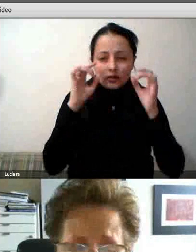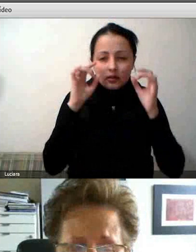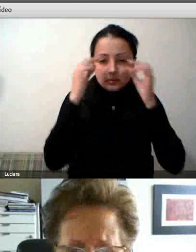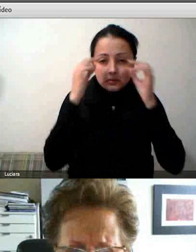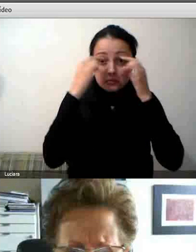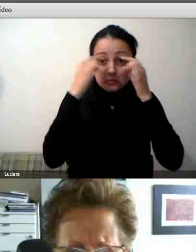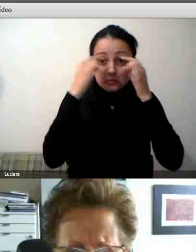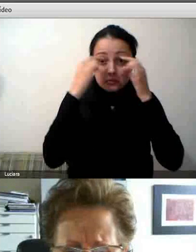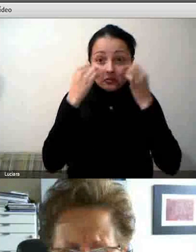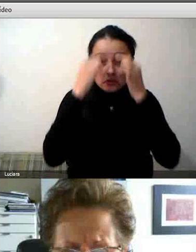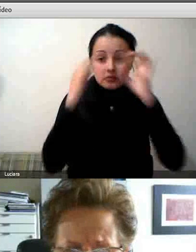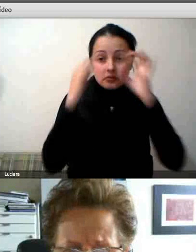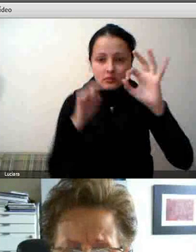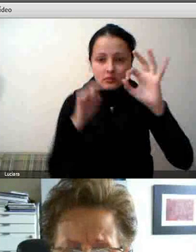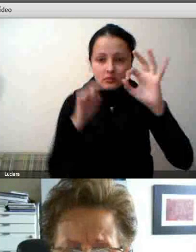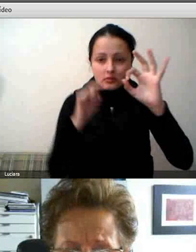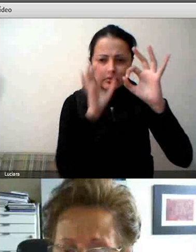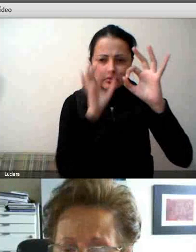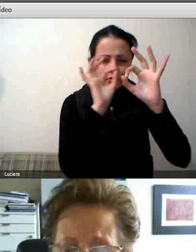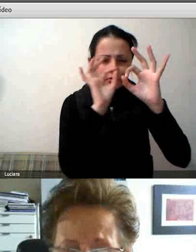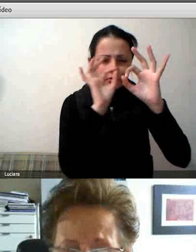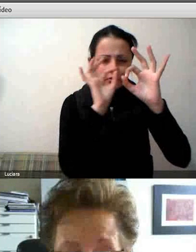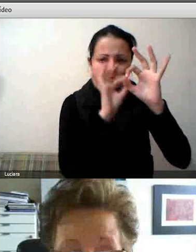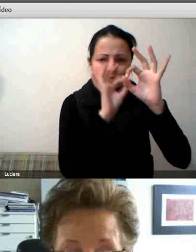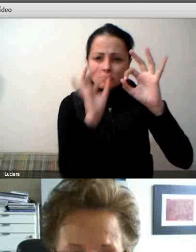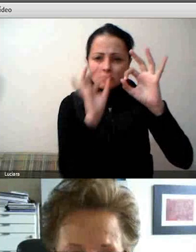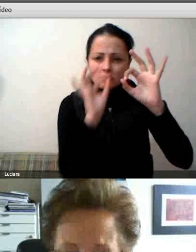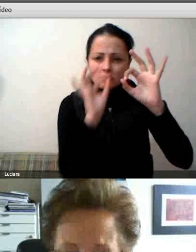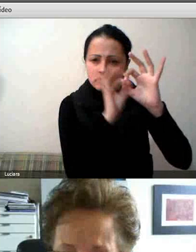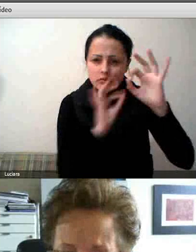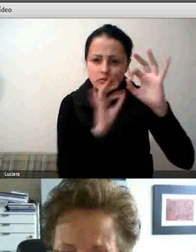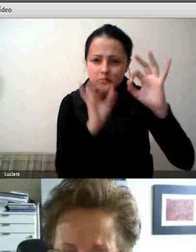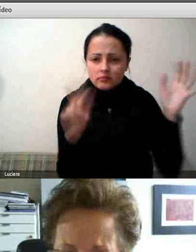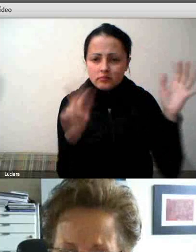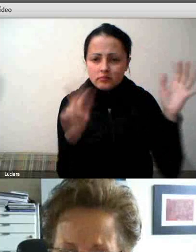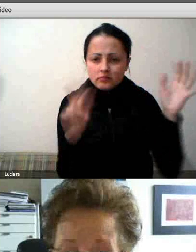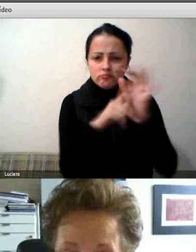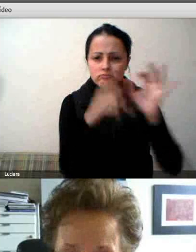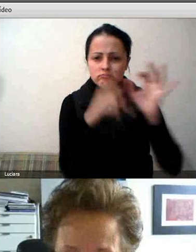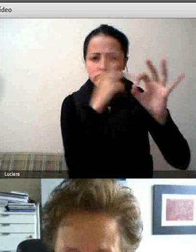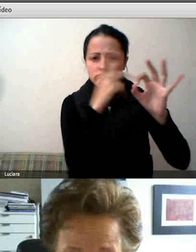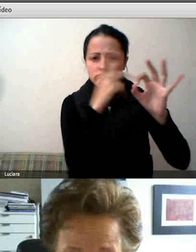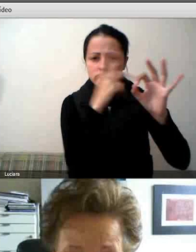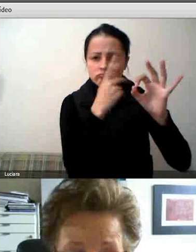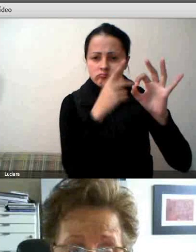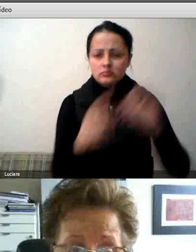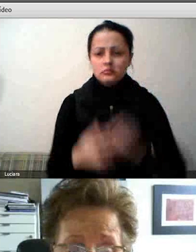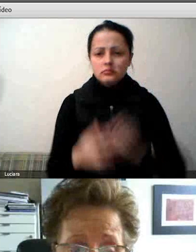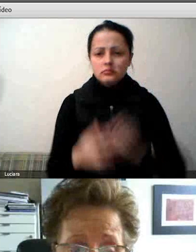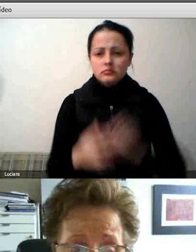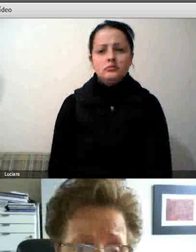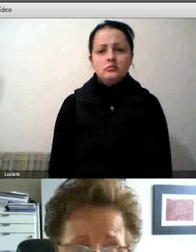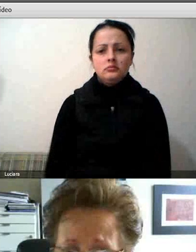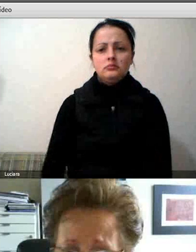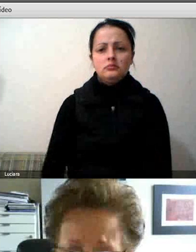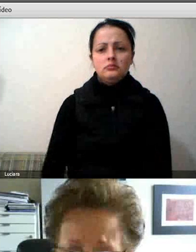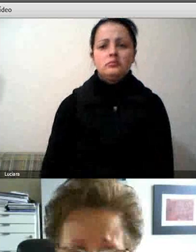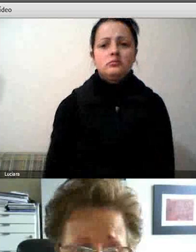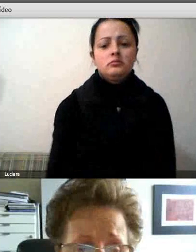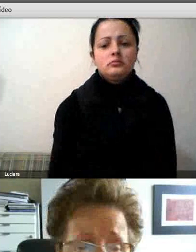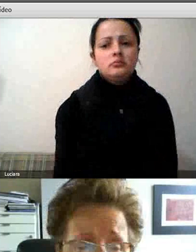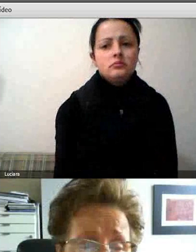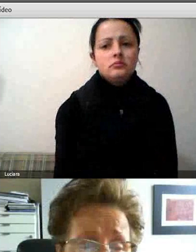depois, todo o funcionamento, como entra o estímulo da sensorial, como é que esse estímulo é